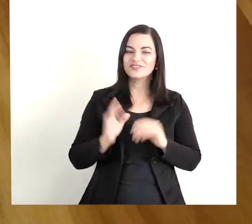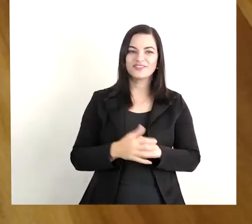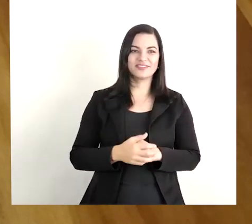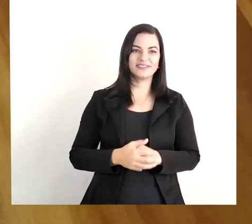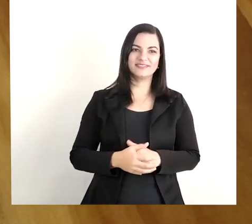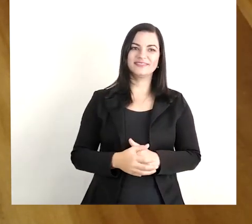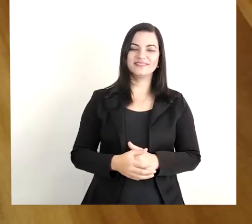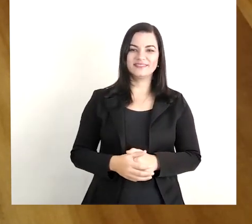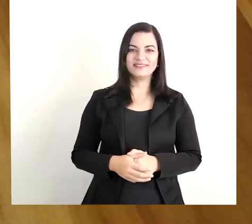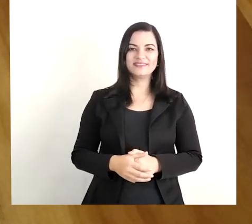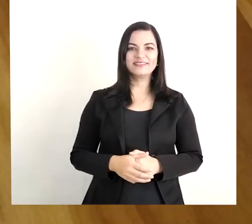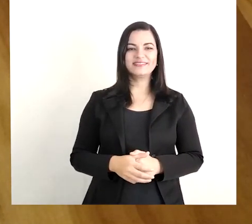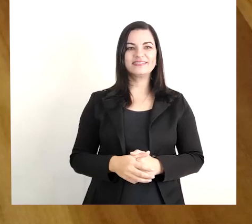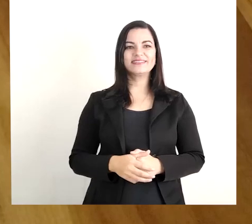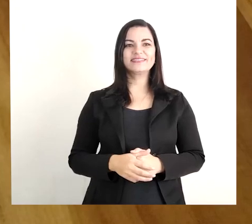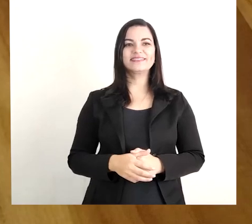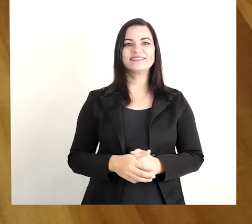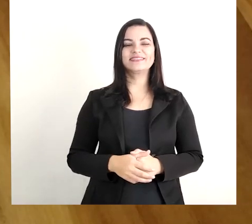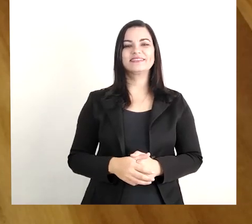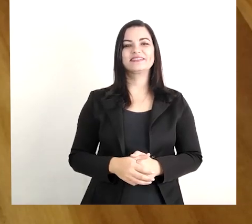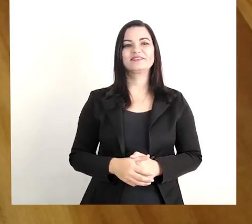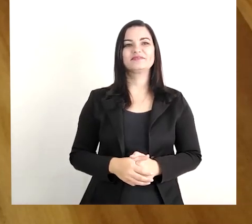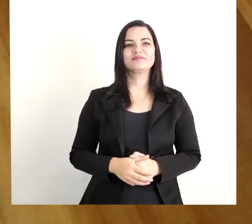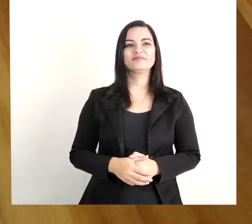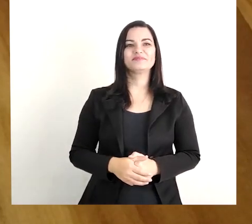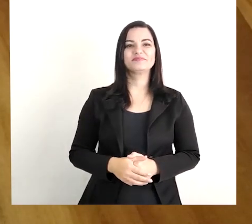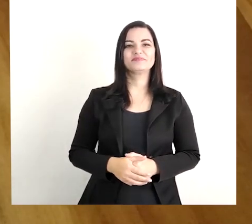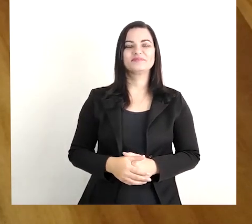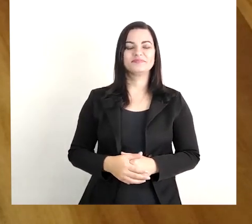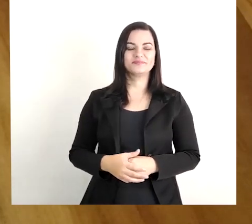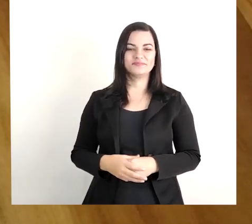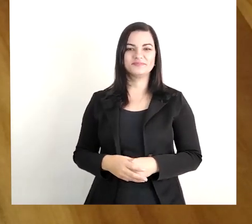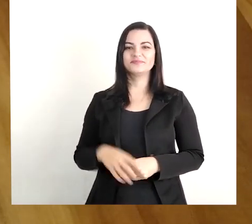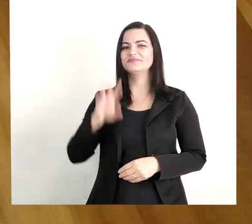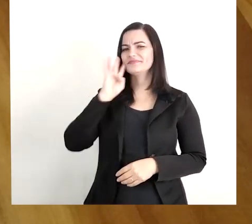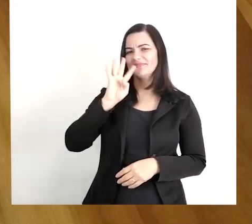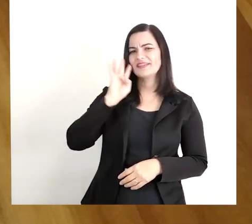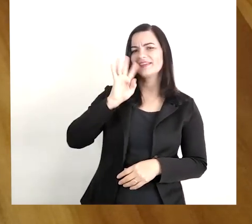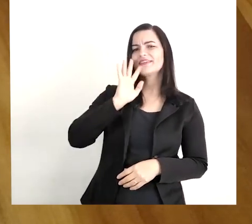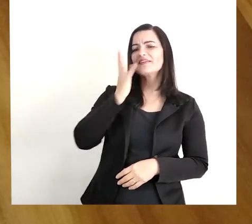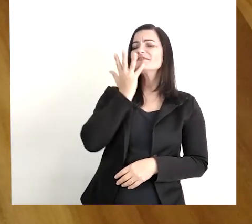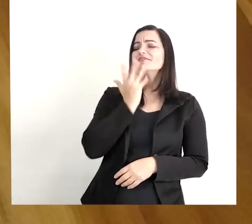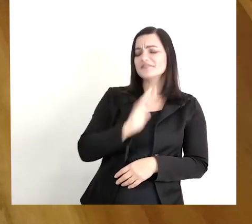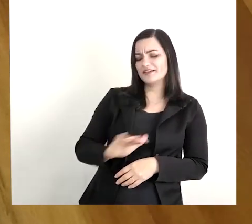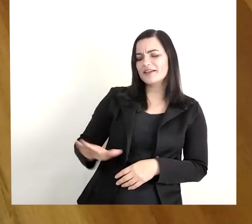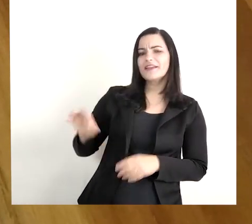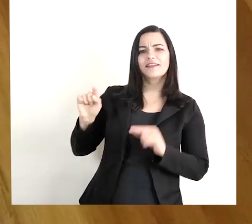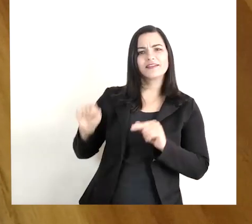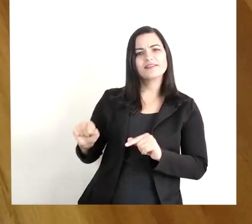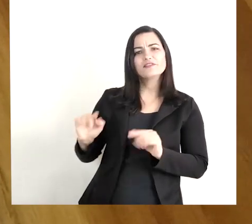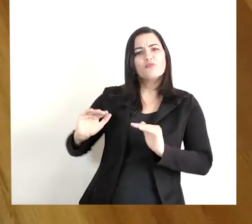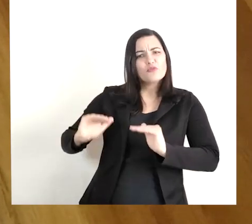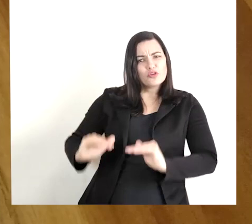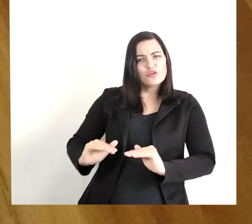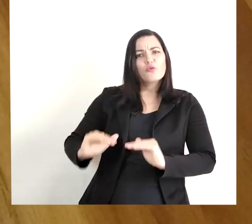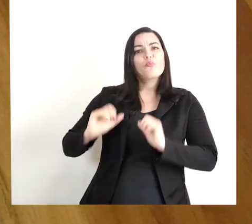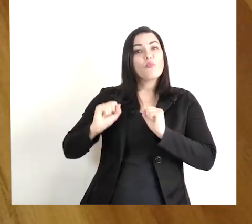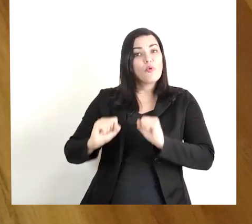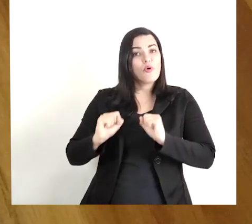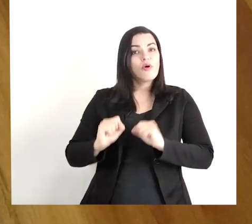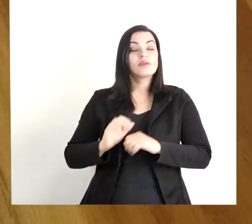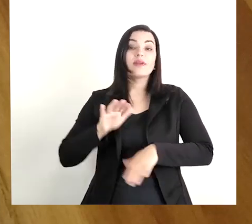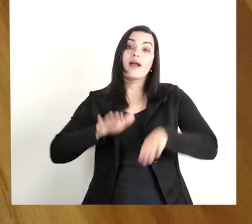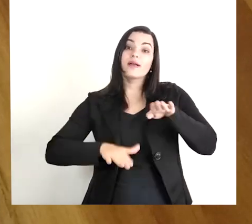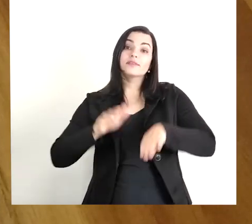representar aquela emoção do emoji. Isso é muito legal com as crianças pequenas também, porque